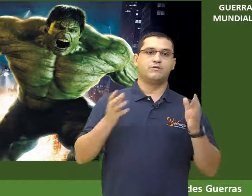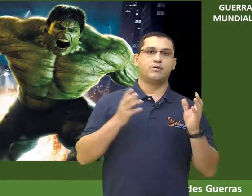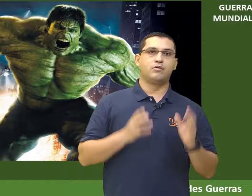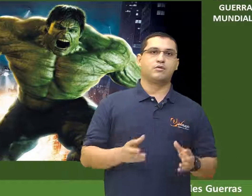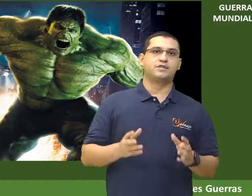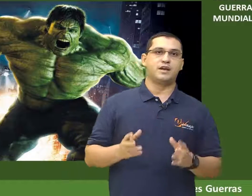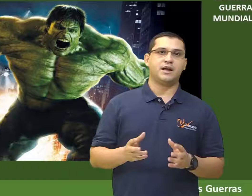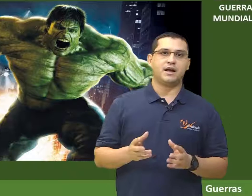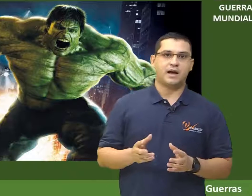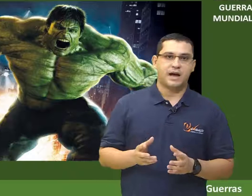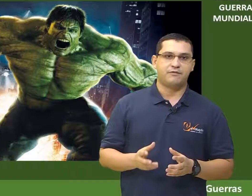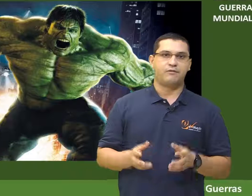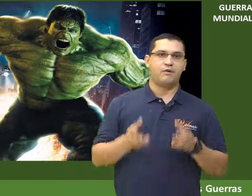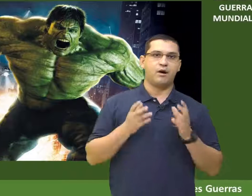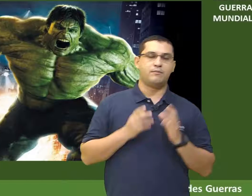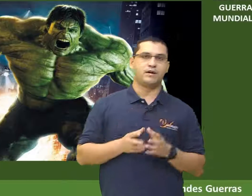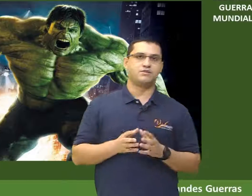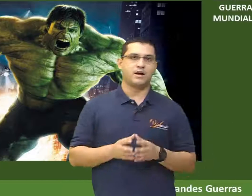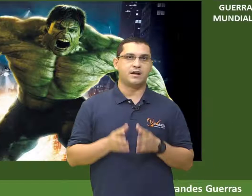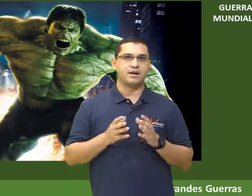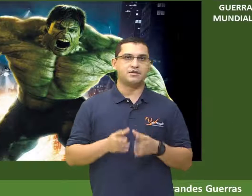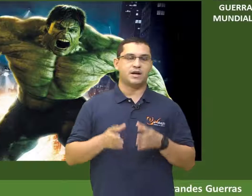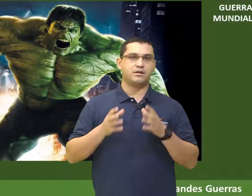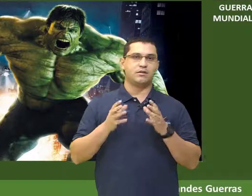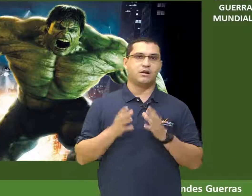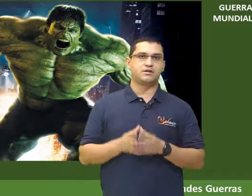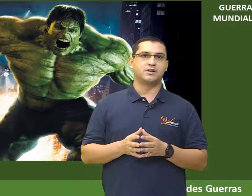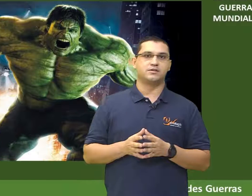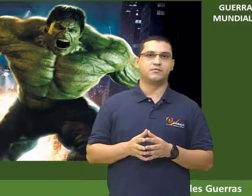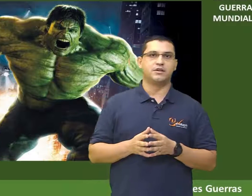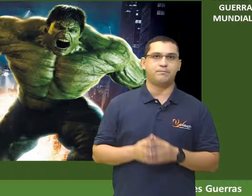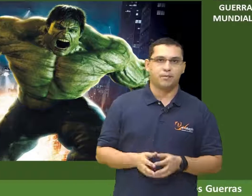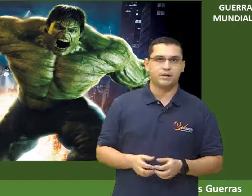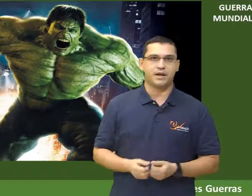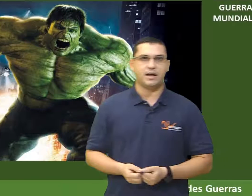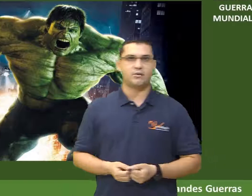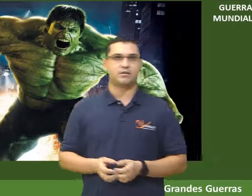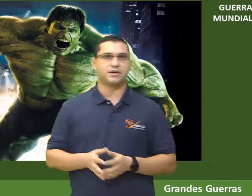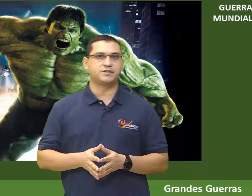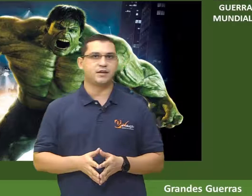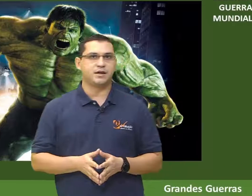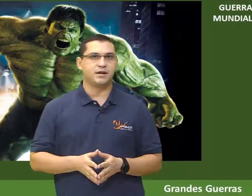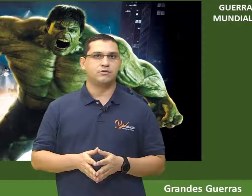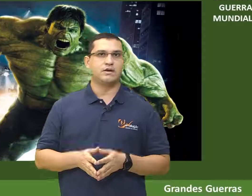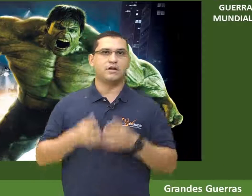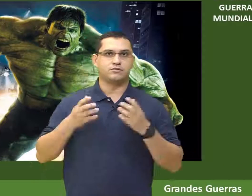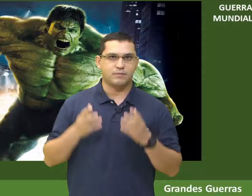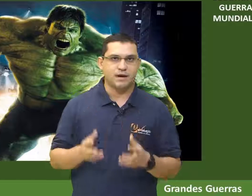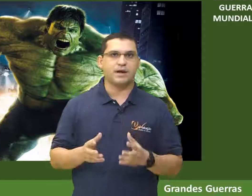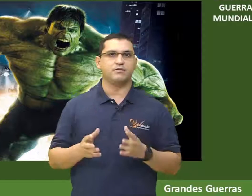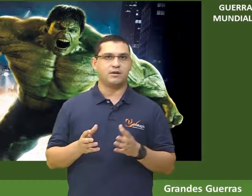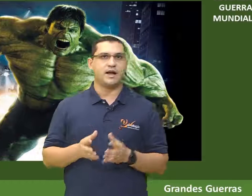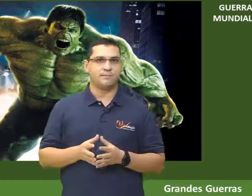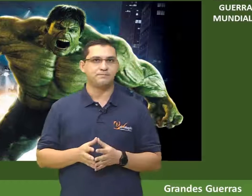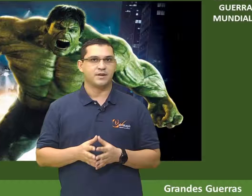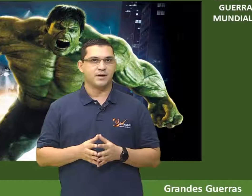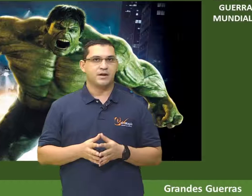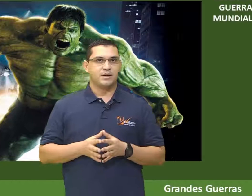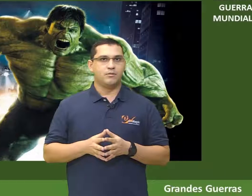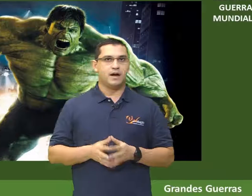O Incrível Hulk seria a forma de uma crítica ideológica sobre o que poderia acontecer no caso de uma guerra